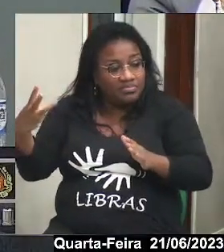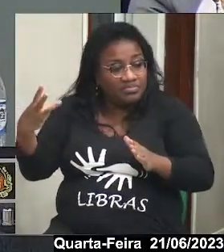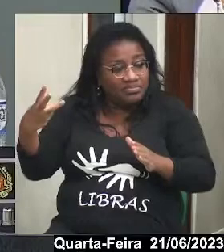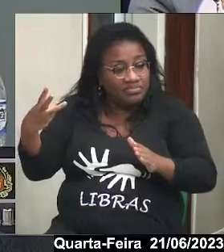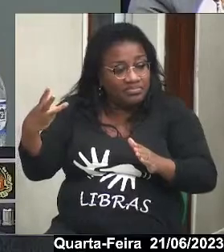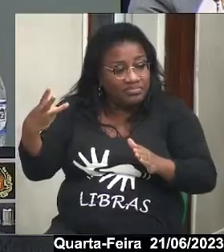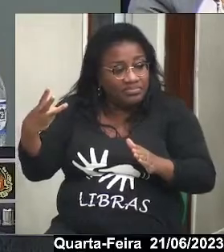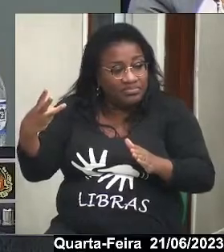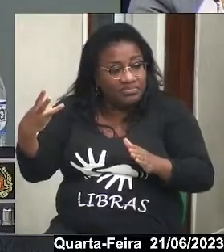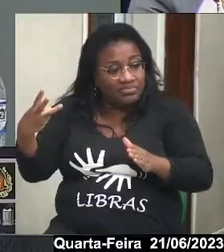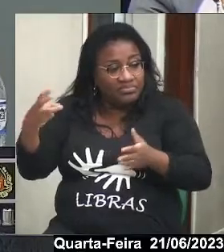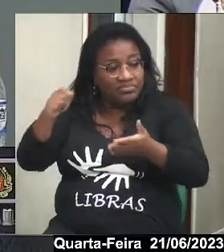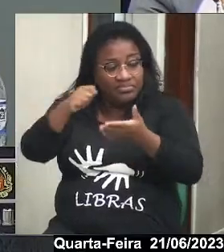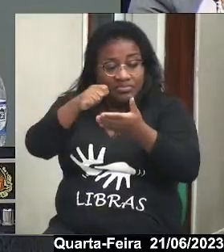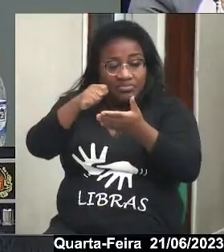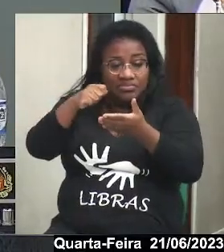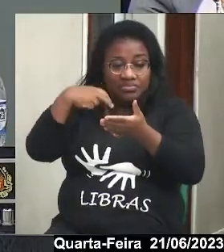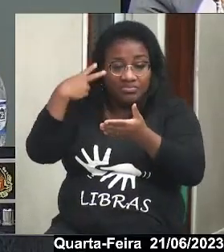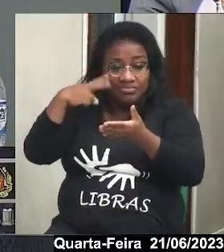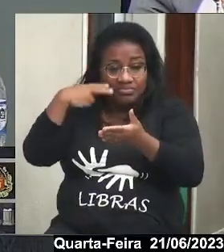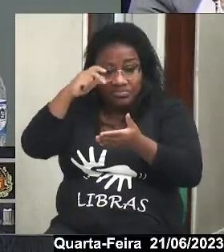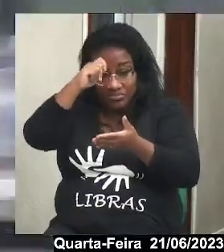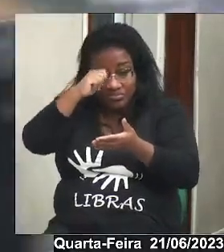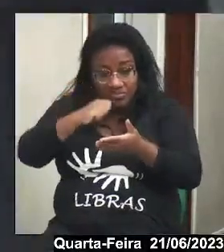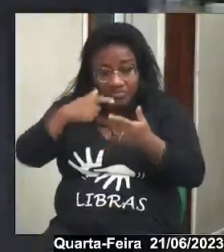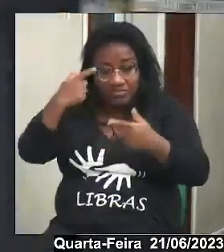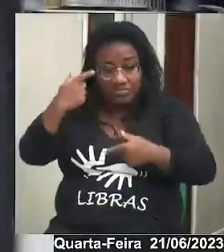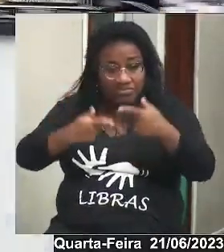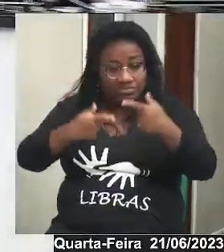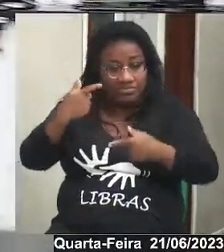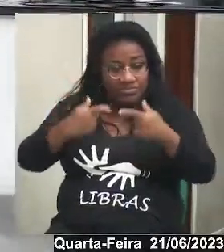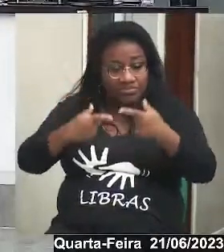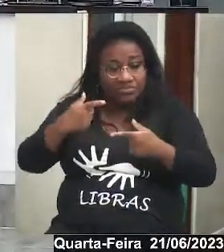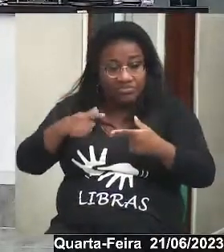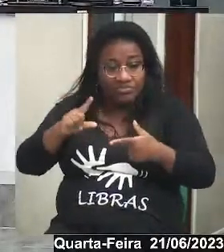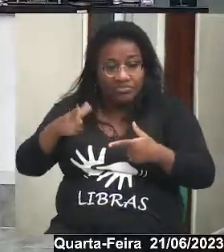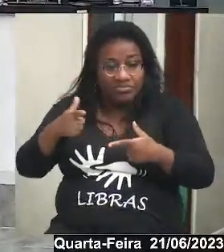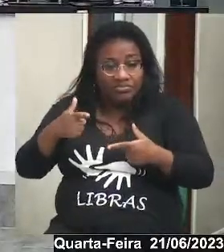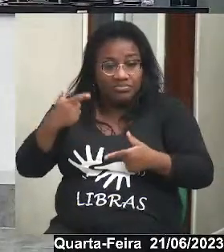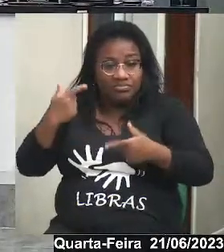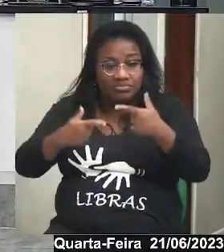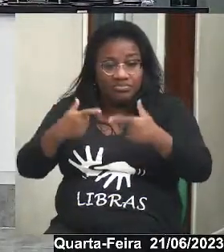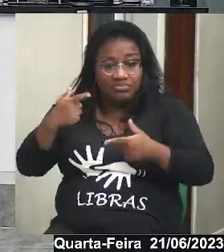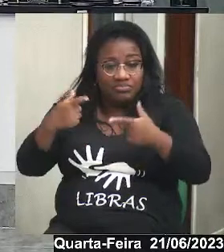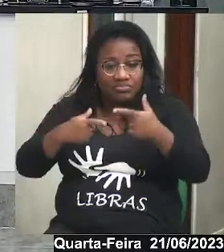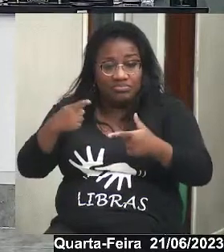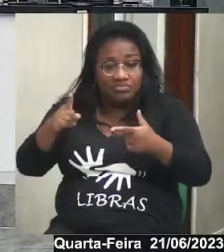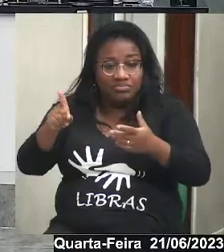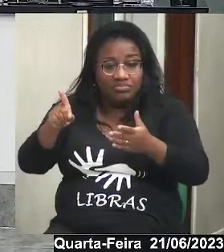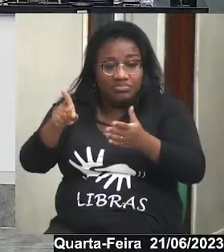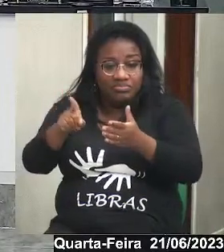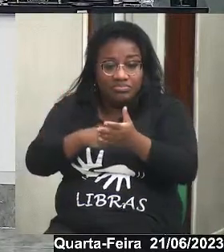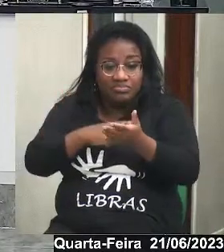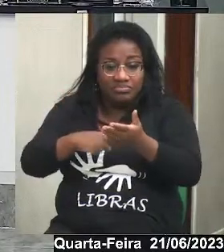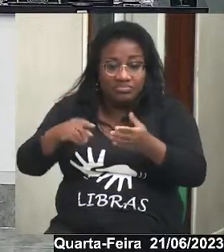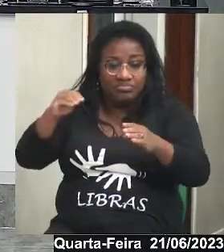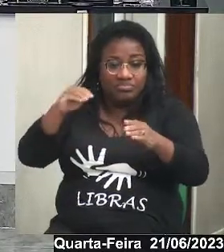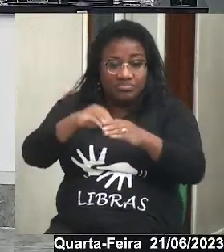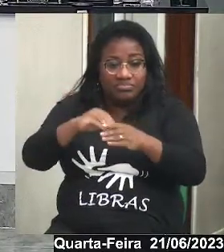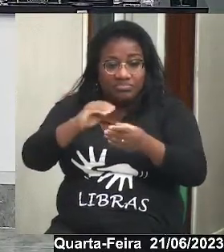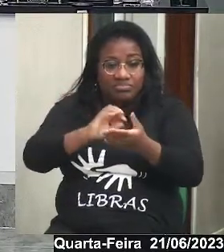63/2023 de autoria do vereador Dedé está em discussão. Não sofrendo discussão, ele vai à